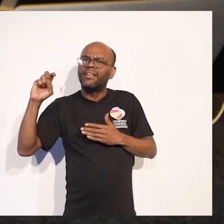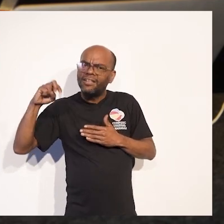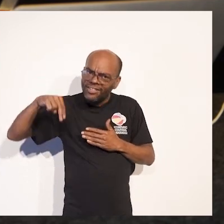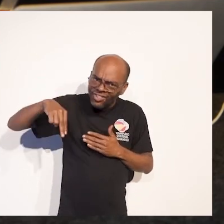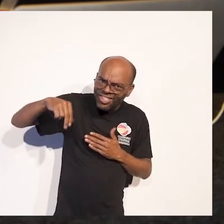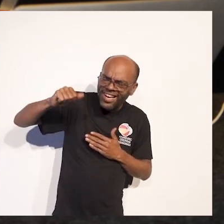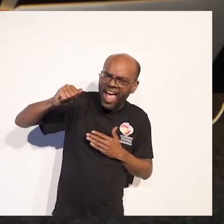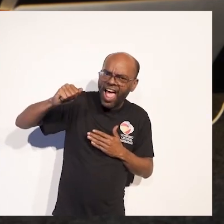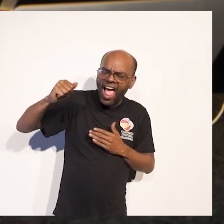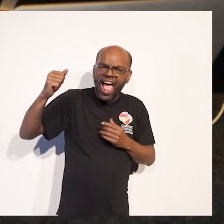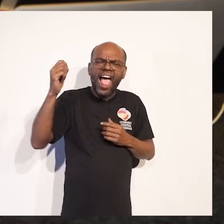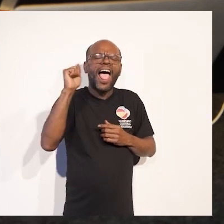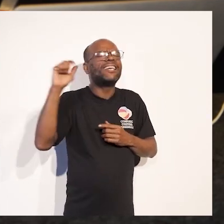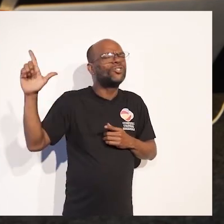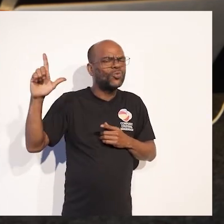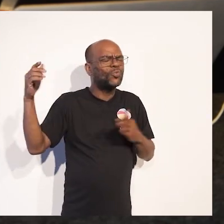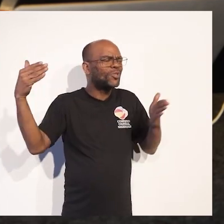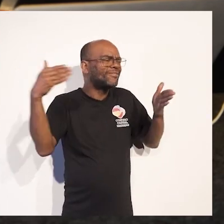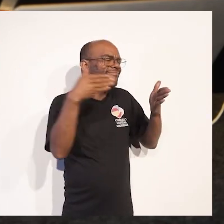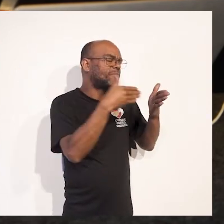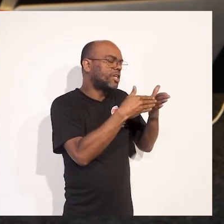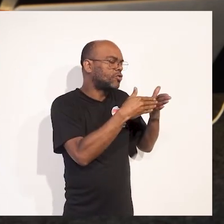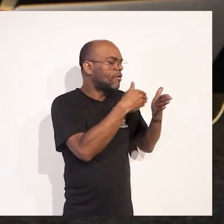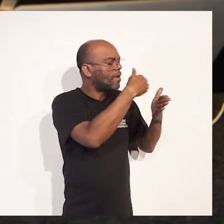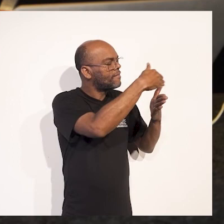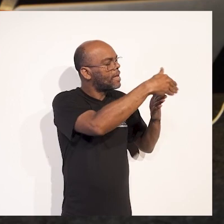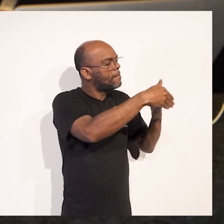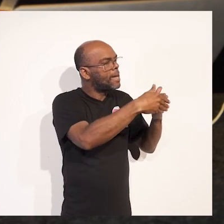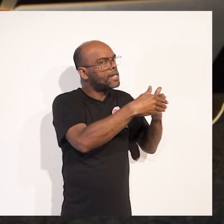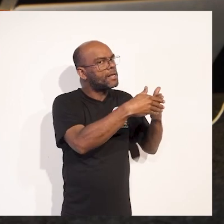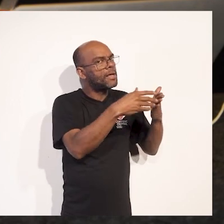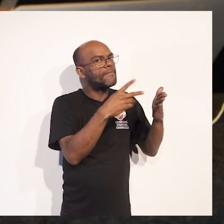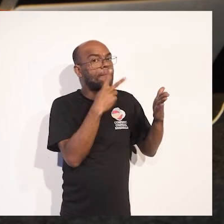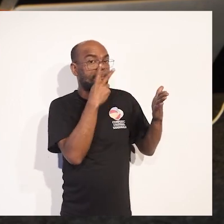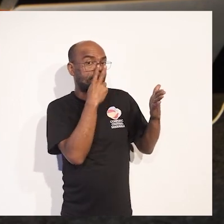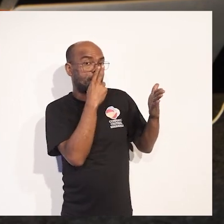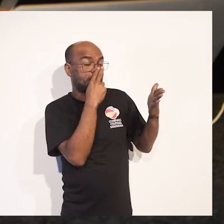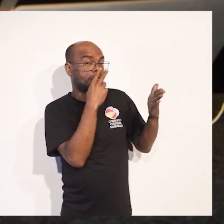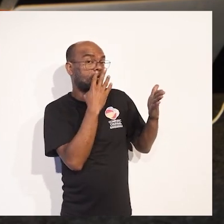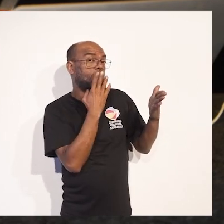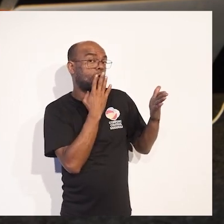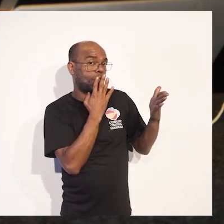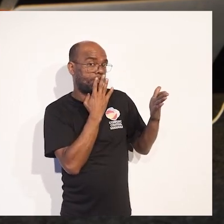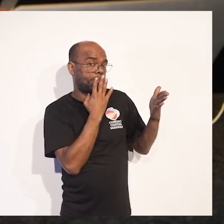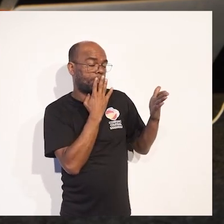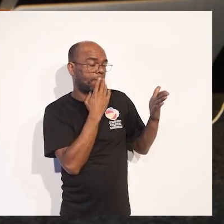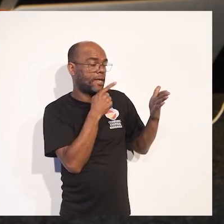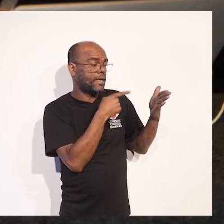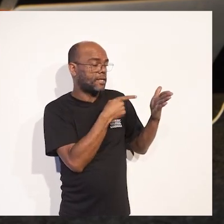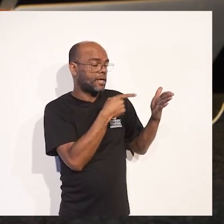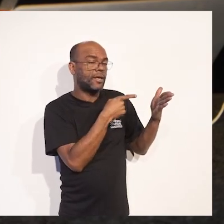os vermelhos e o objeto vai se portar com uma outra cor. Mas, como a gente viu usando a Alice Blue,